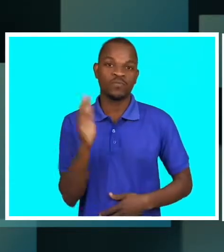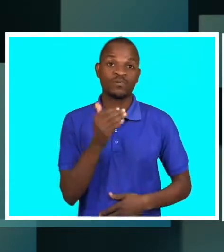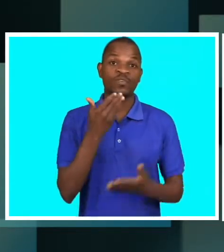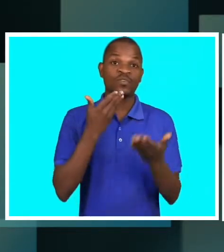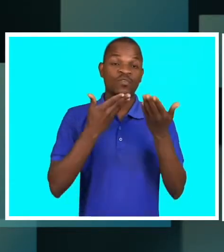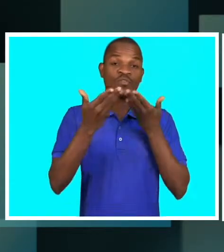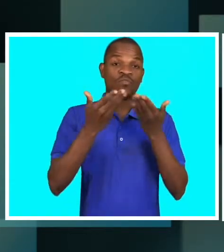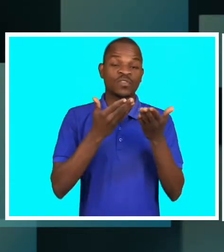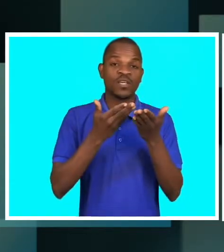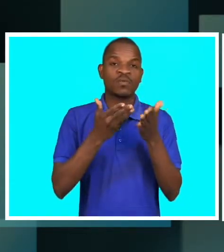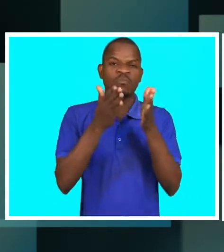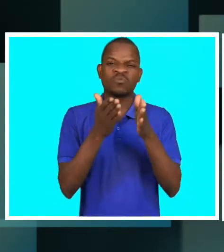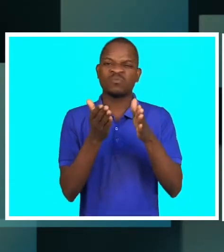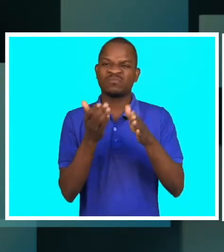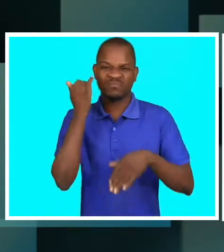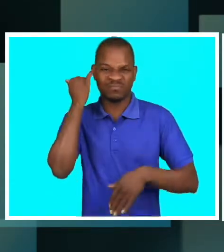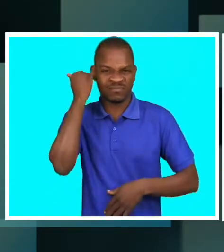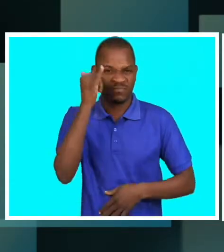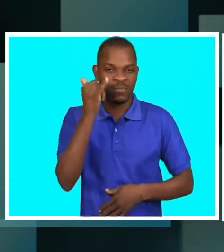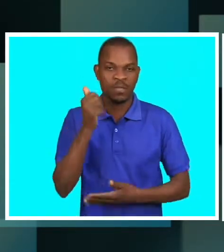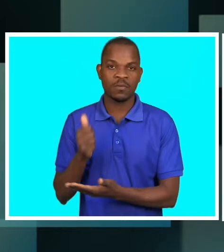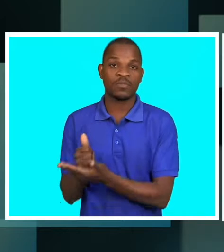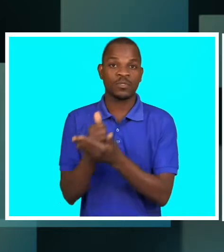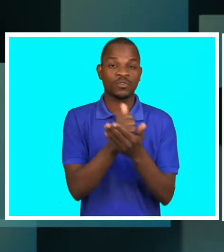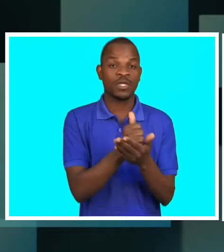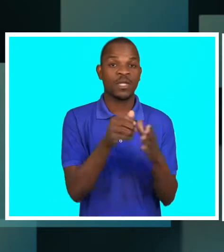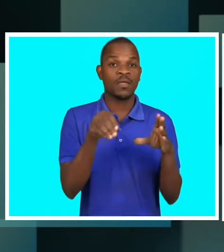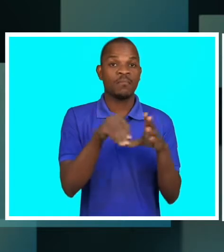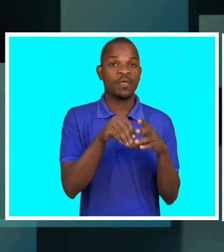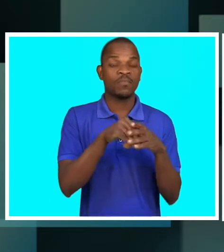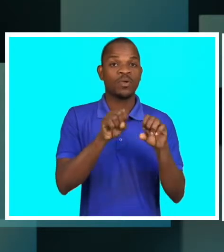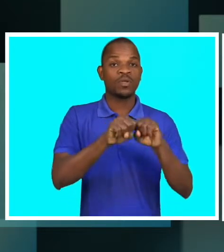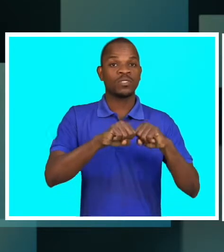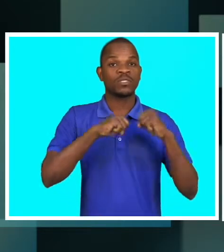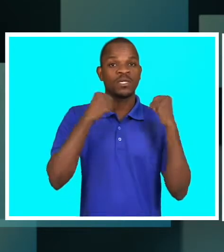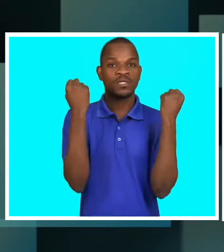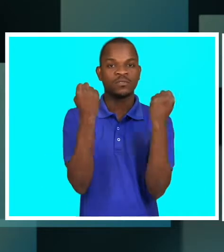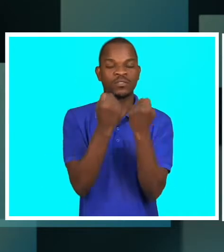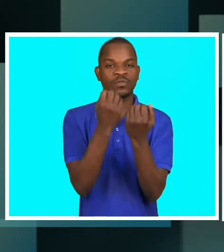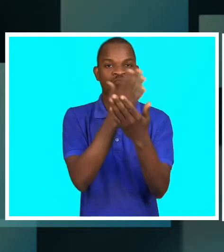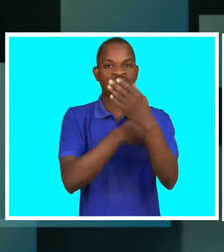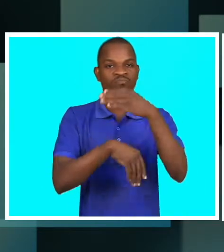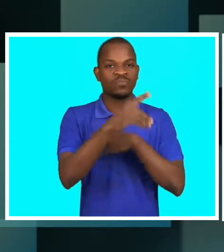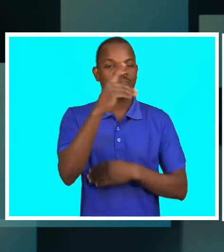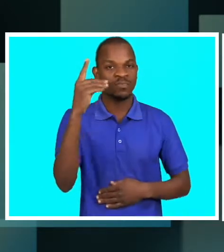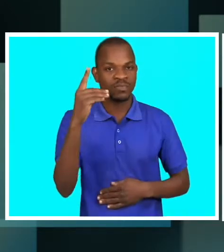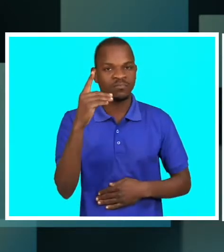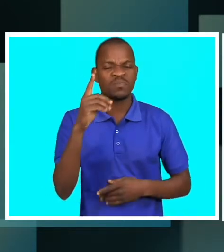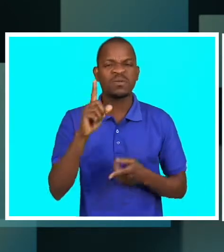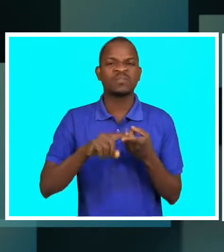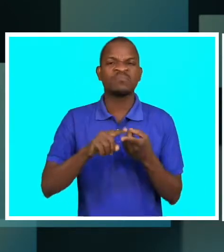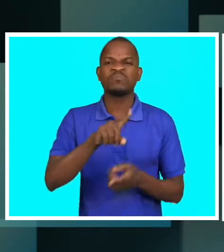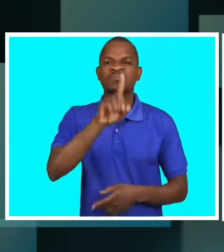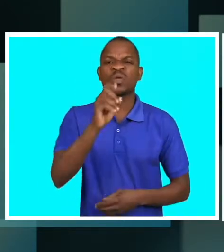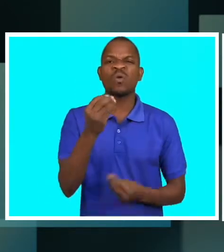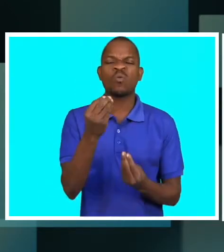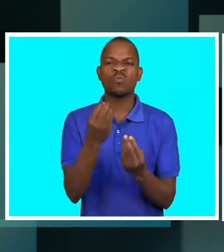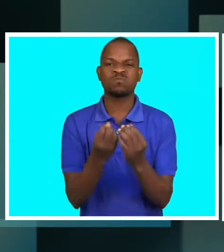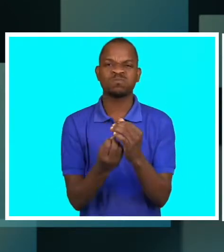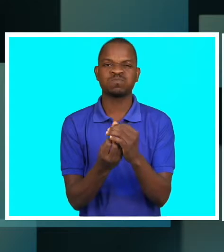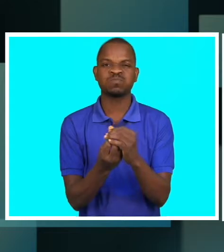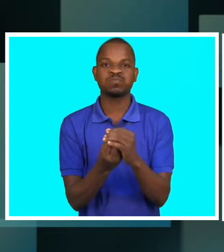atividades. Vamos conversar com o mentor que ajudou os membros da associação neste caso da